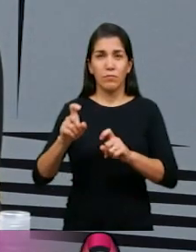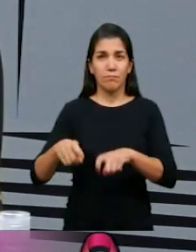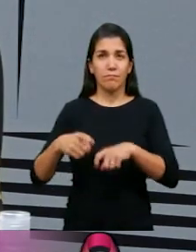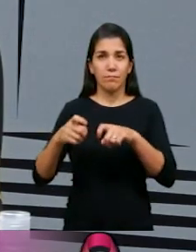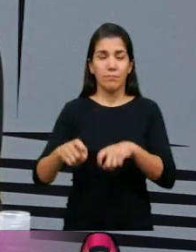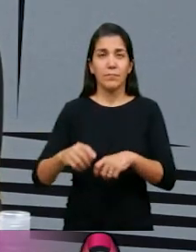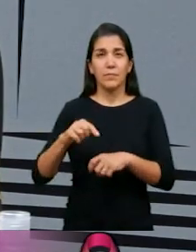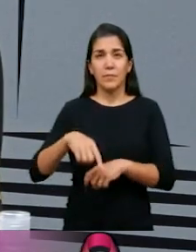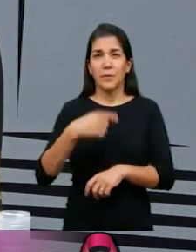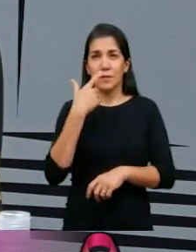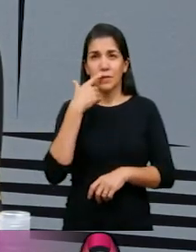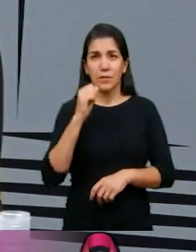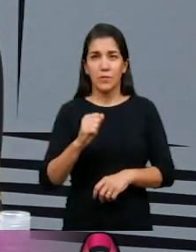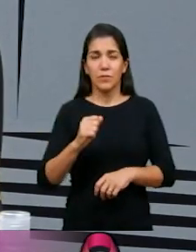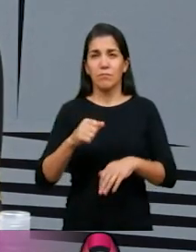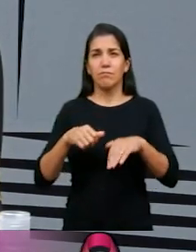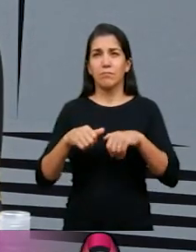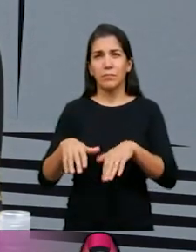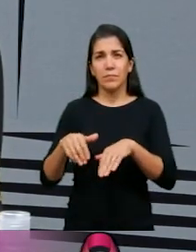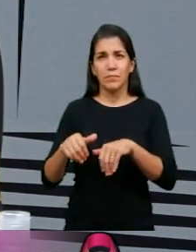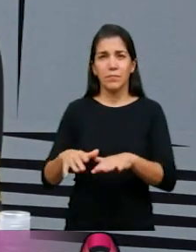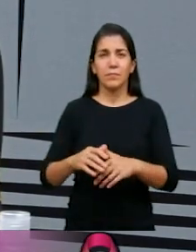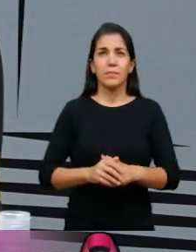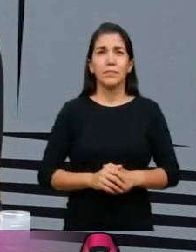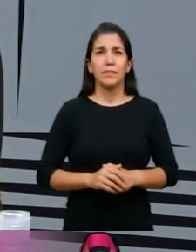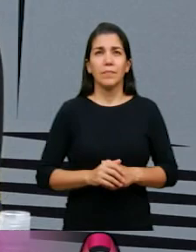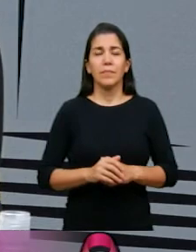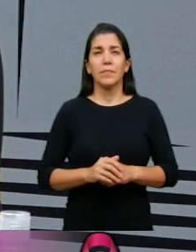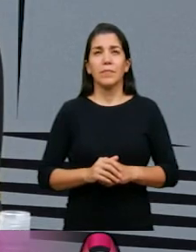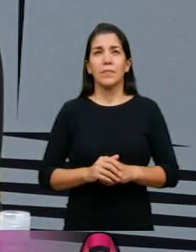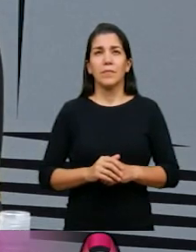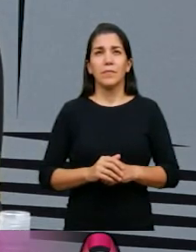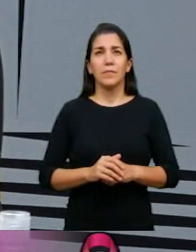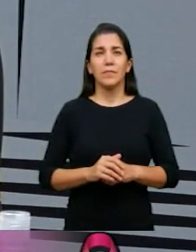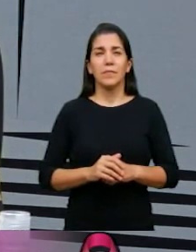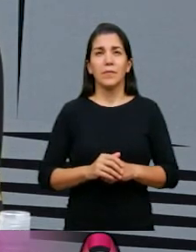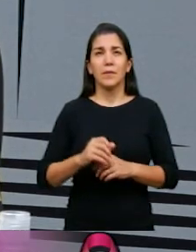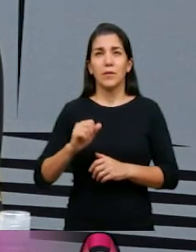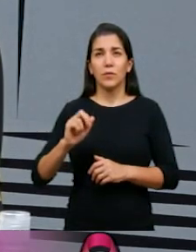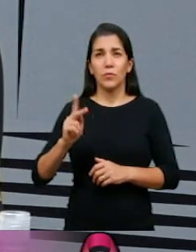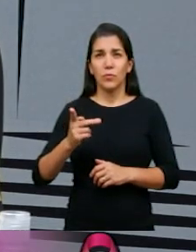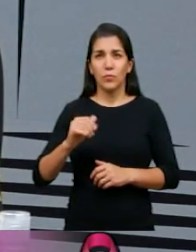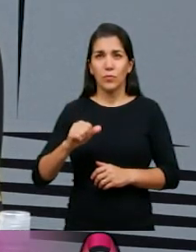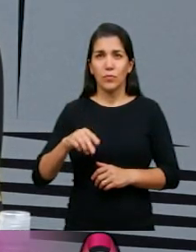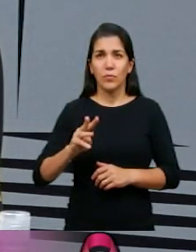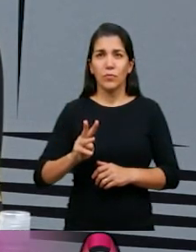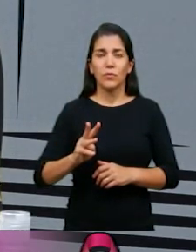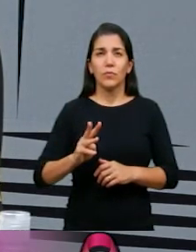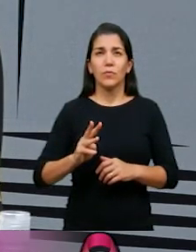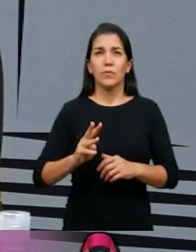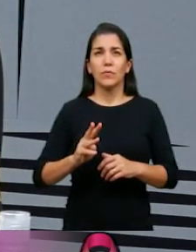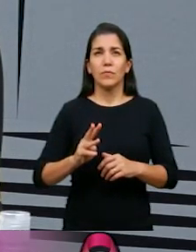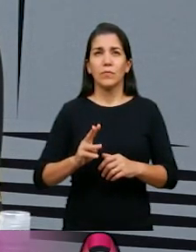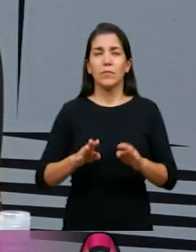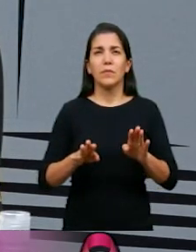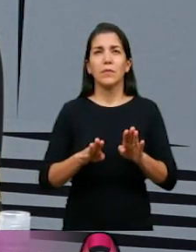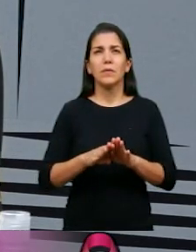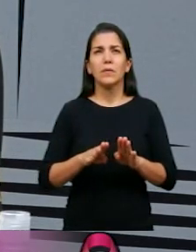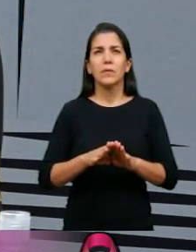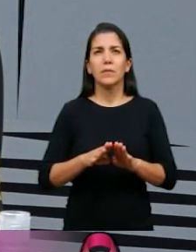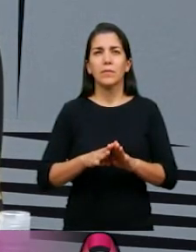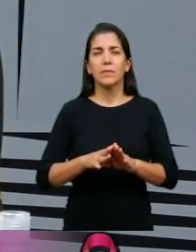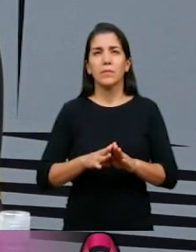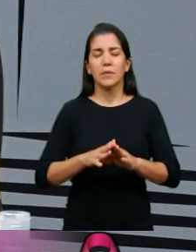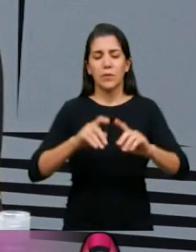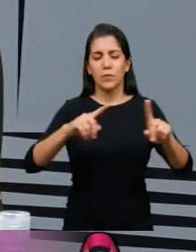setembro. Considerando que foram relatados gastos com o show da dupla Maiara e Maraíza, estando para divulgação institucional do